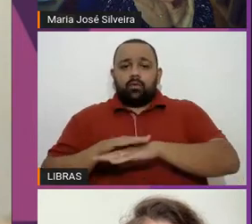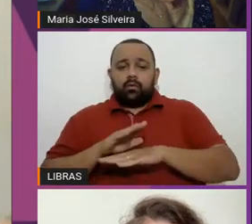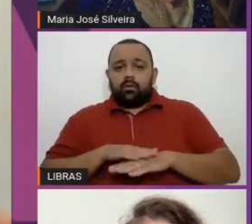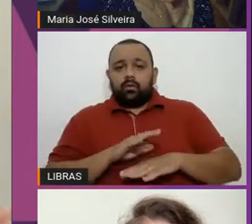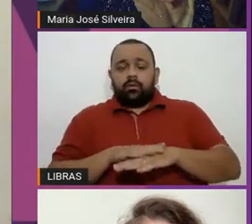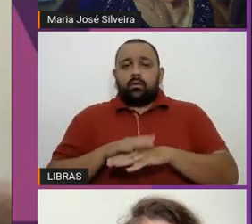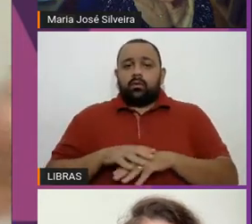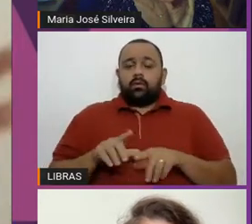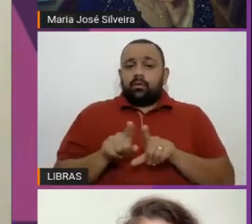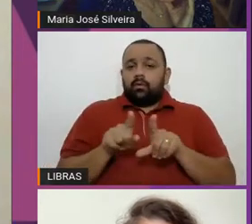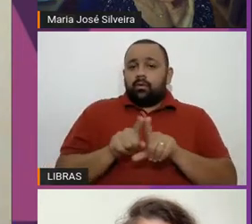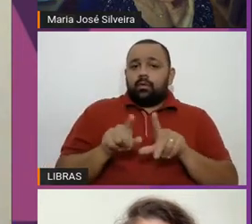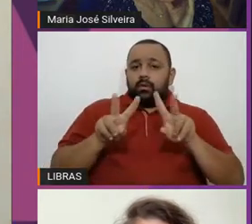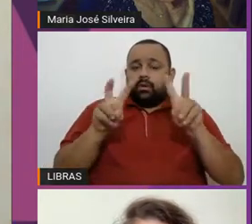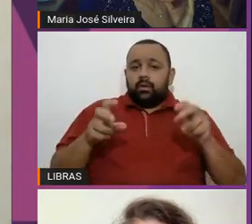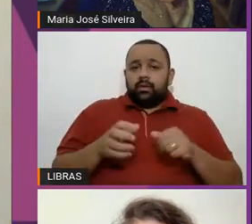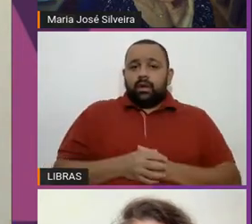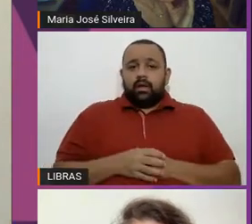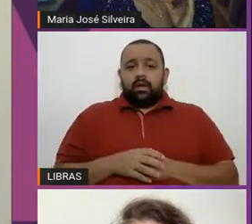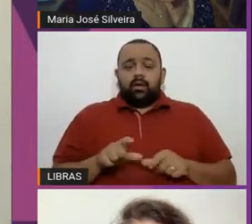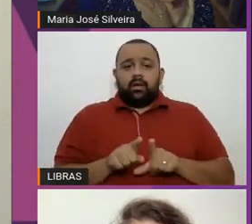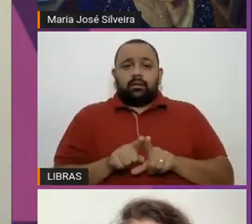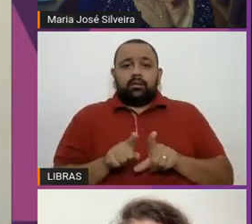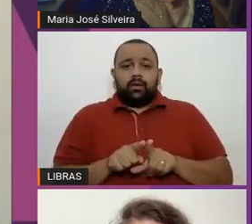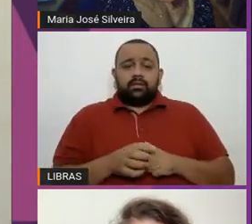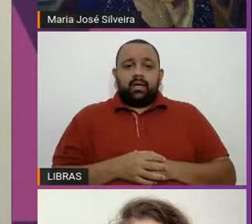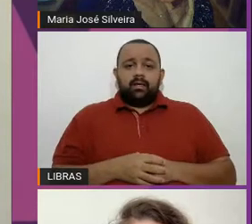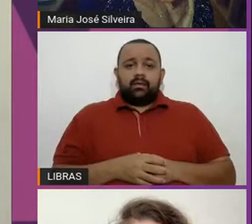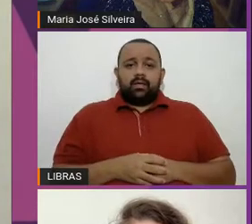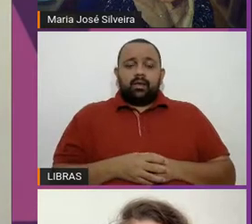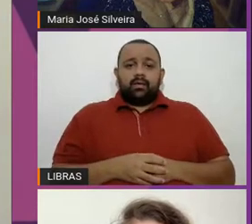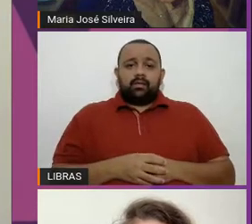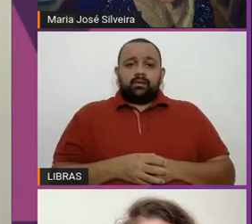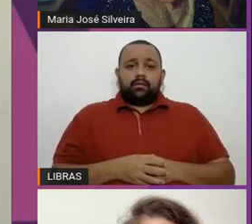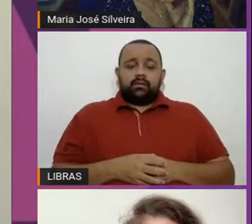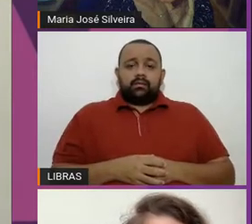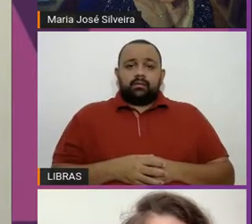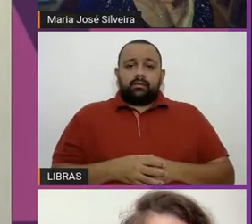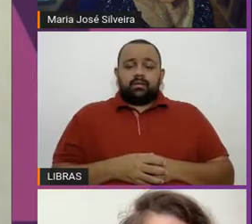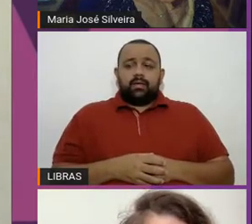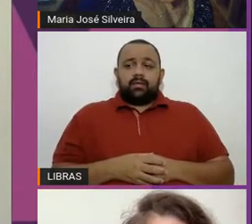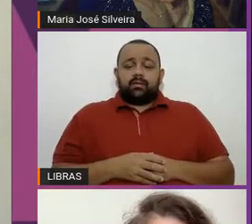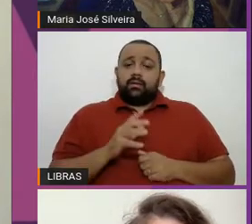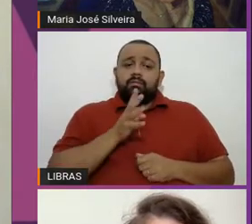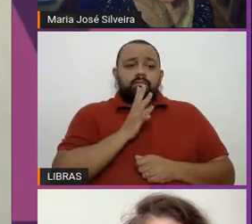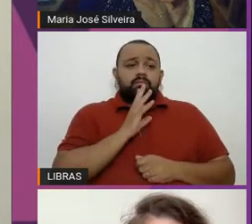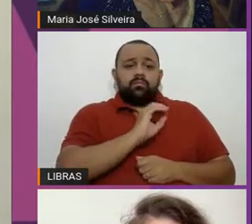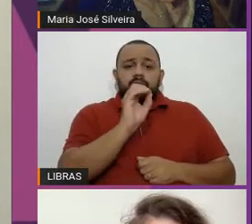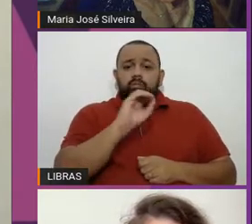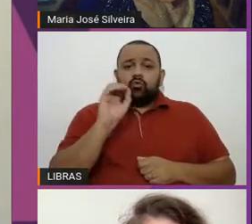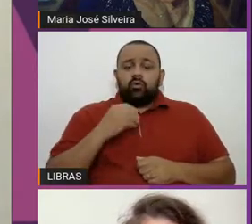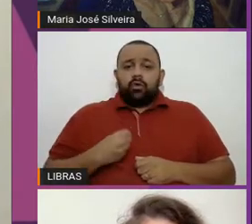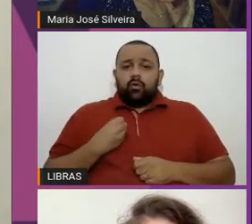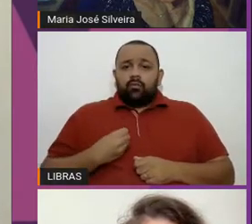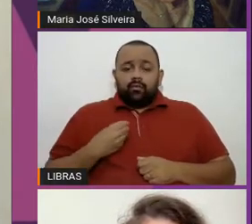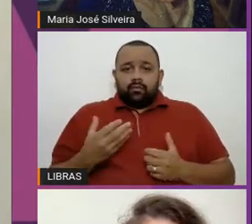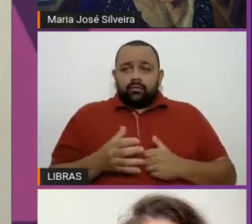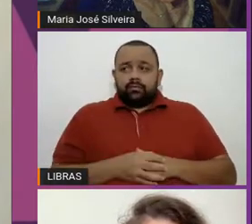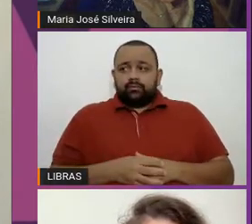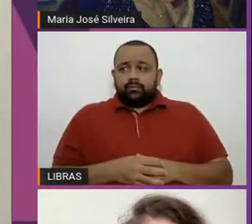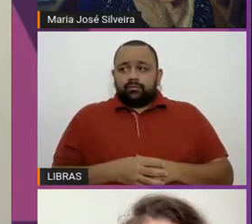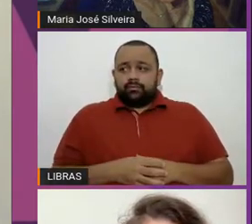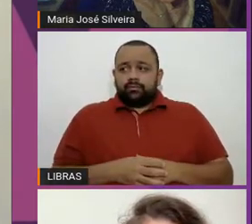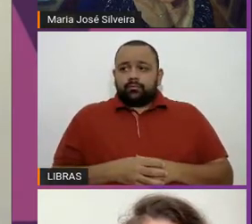em comparação com os retratos falados e nem tinham sido reconhecidos ao vivo